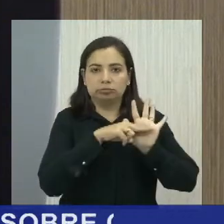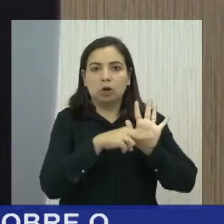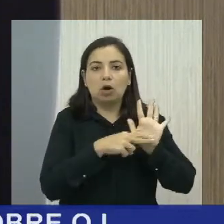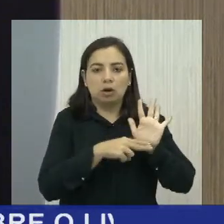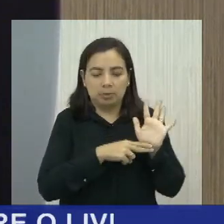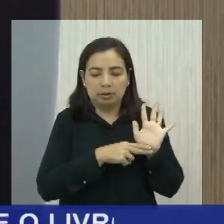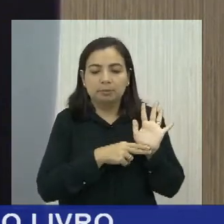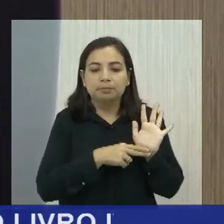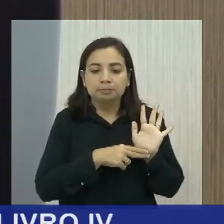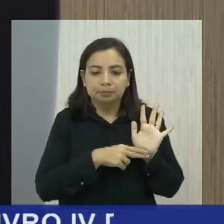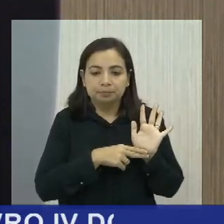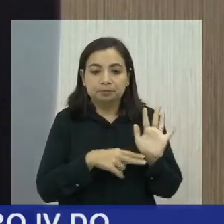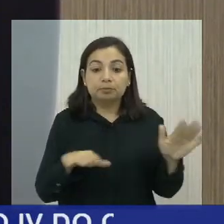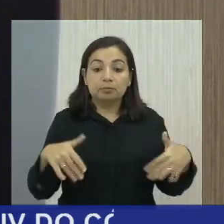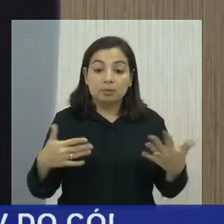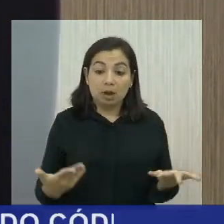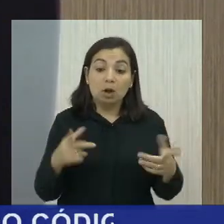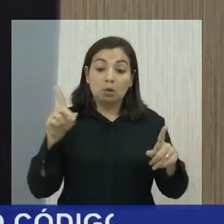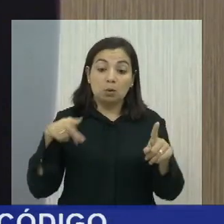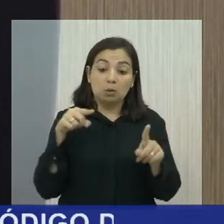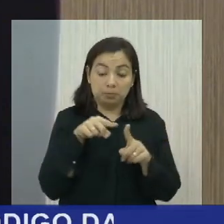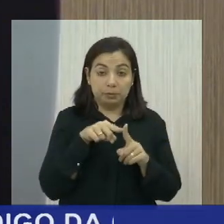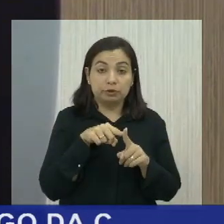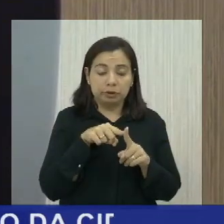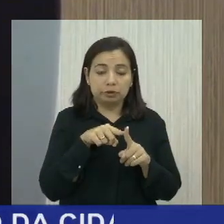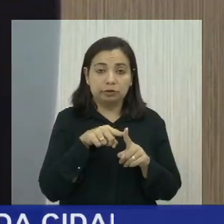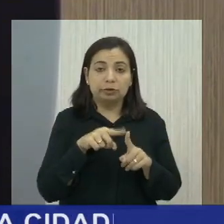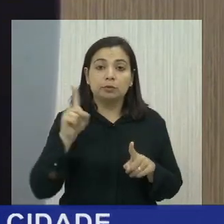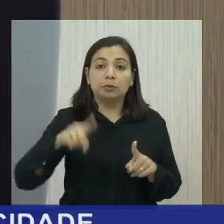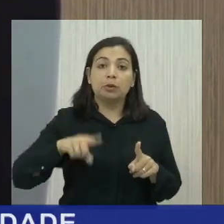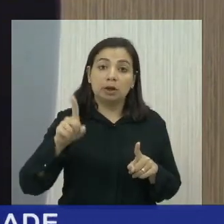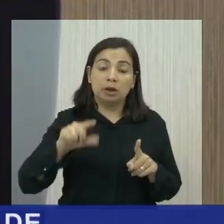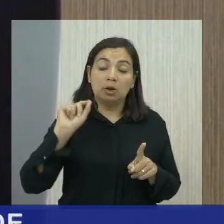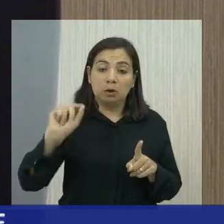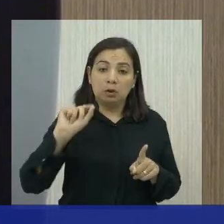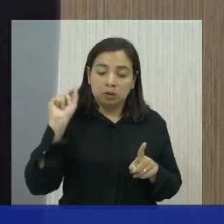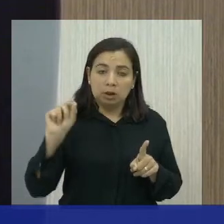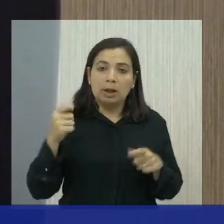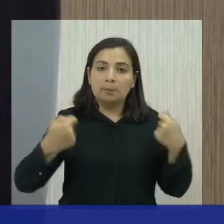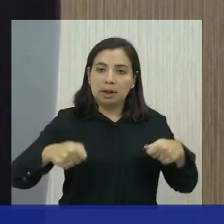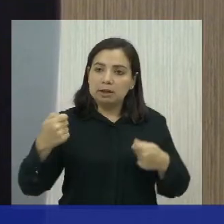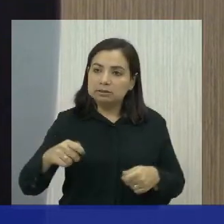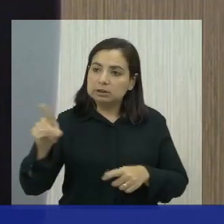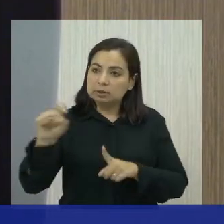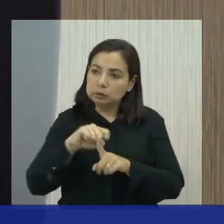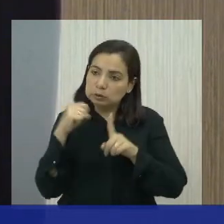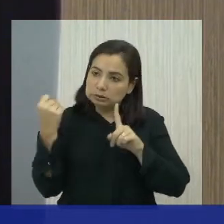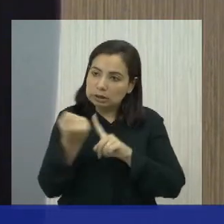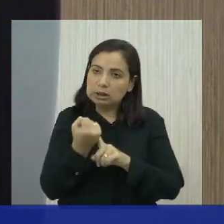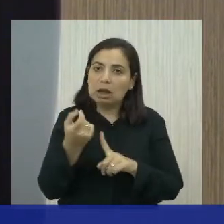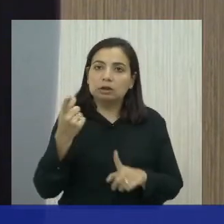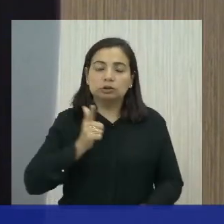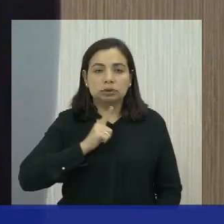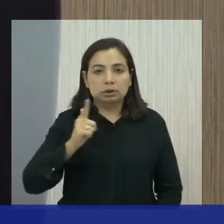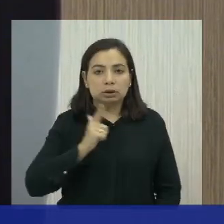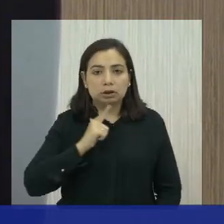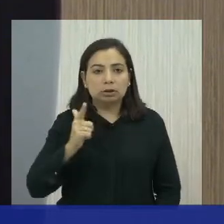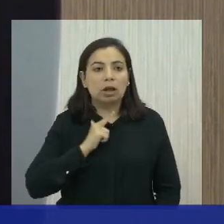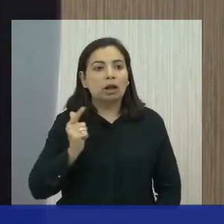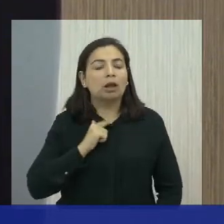né? Então, o objetivo é a efetiva participação da sociedade no processo